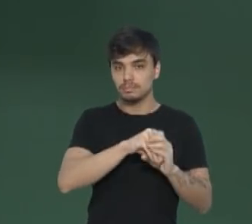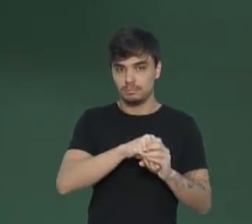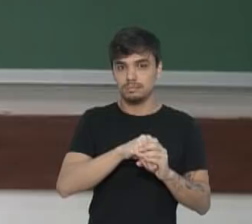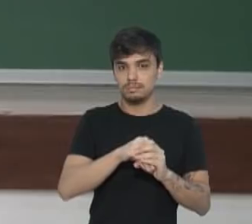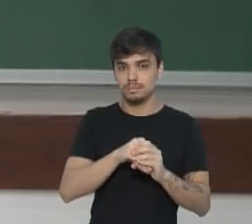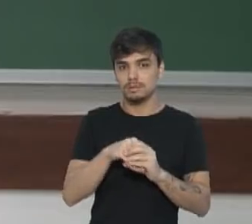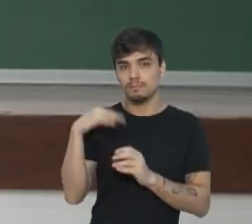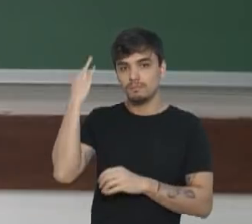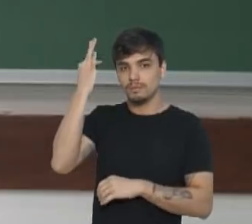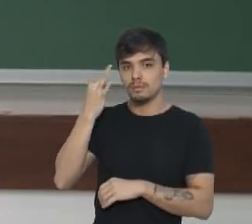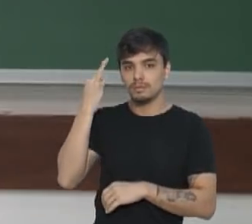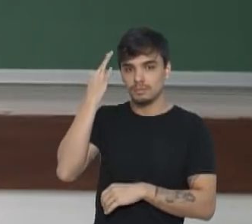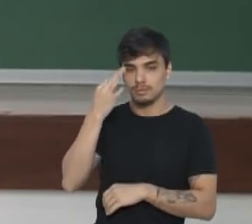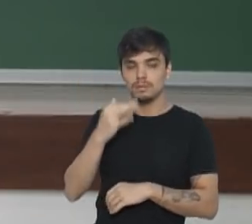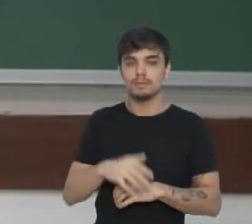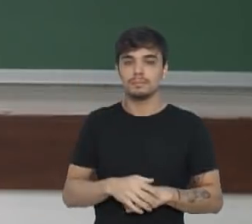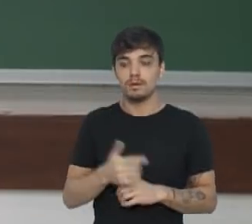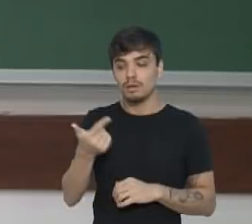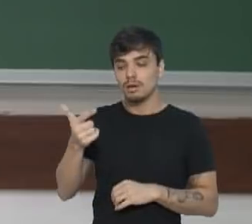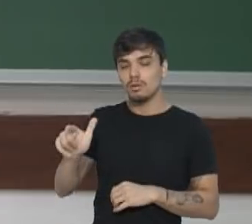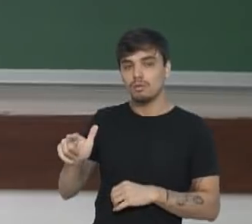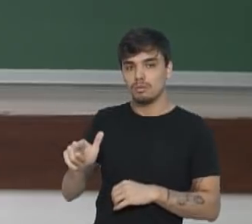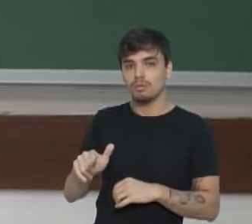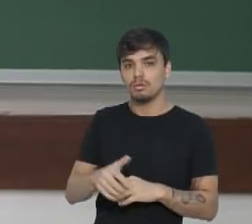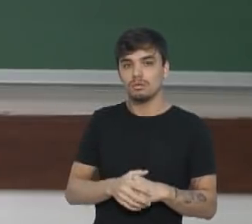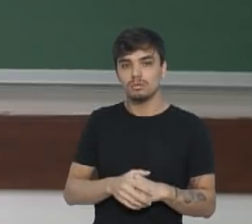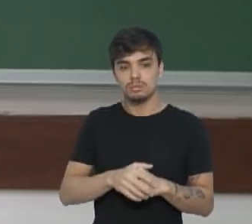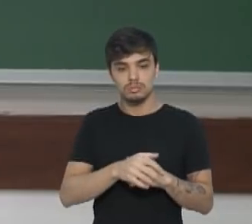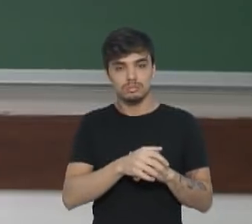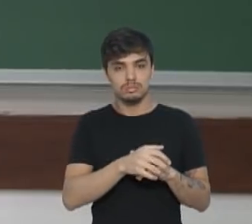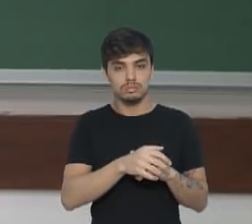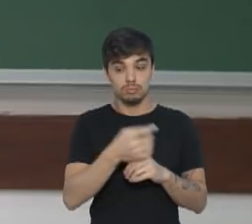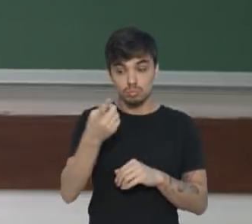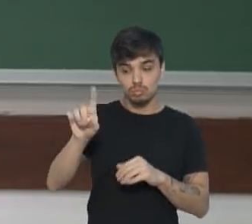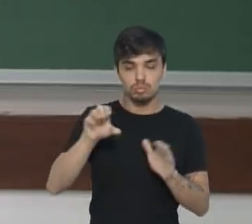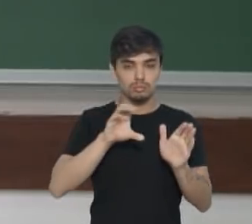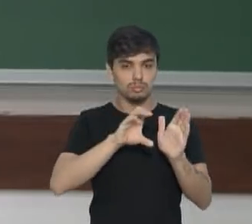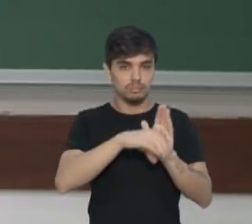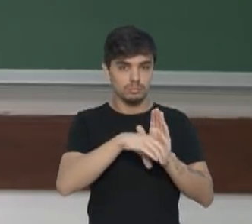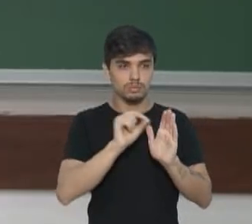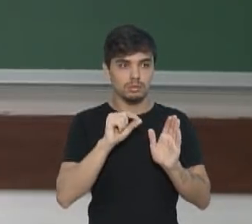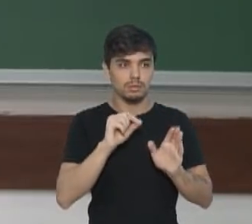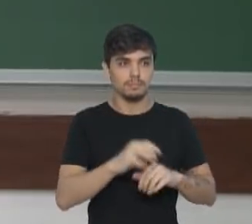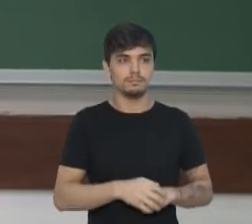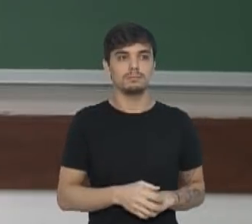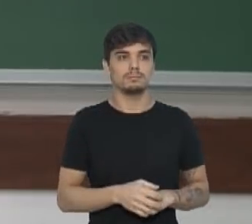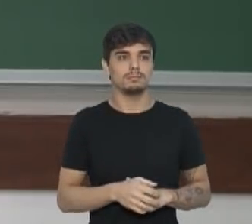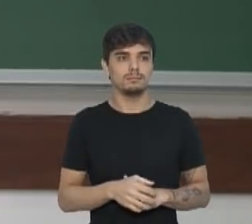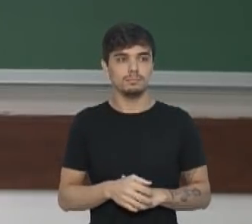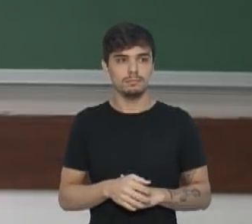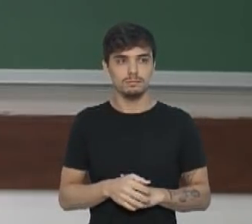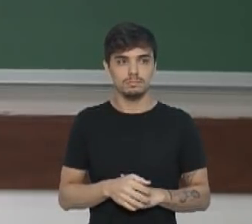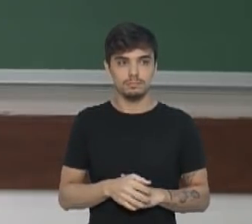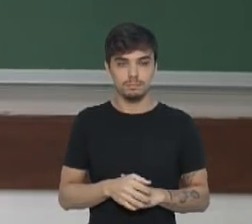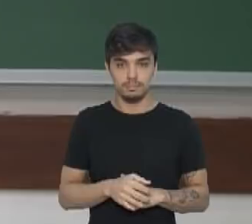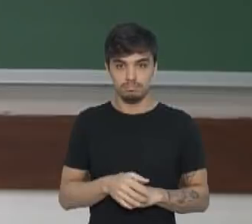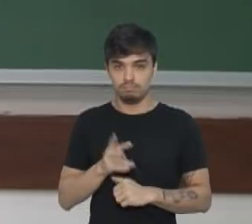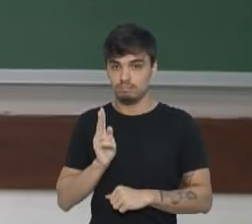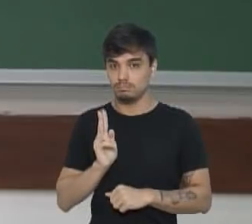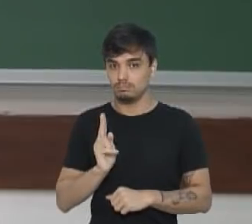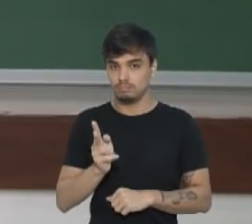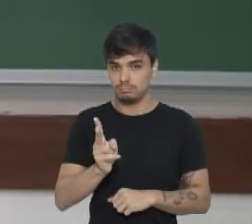nietzschiana. Um outro conceito que nós temos, e o último conceito aqui que nós temos para analisar, é o conceito do